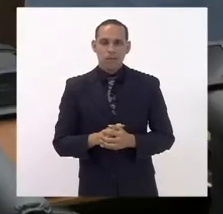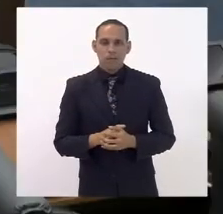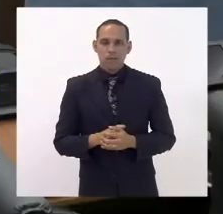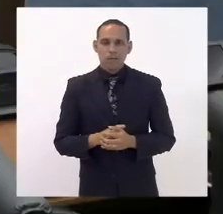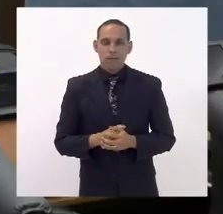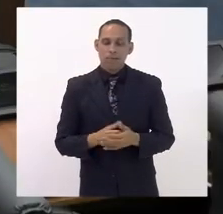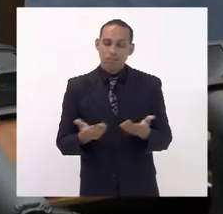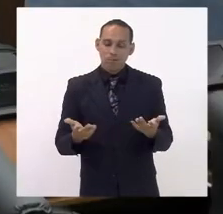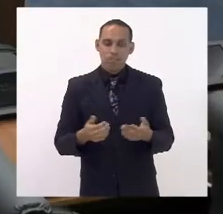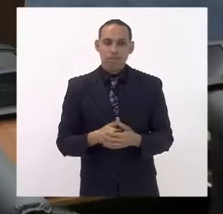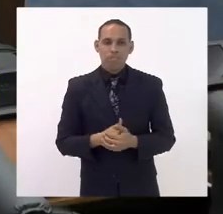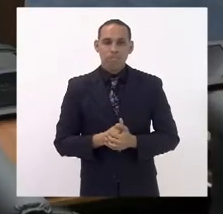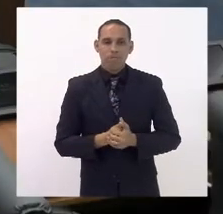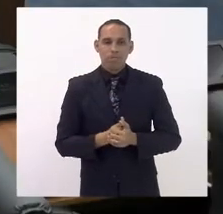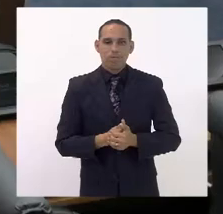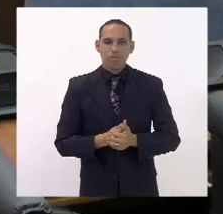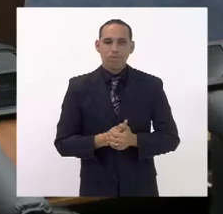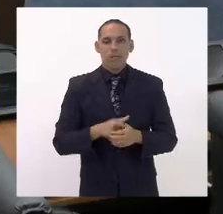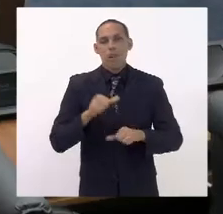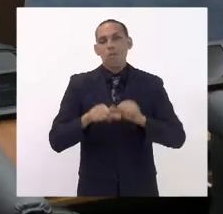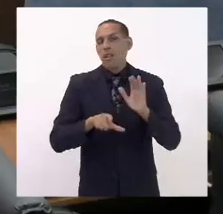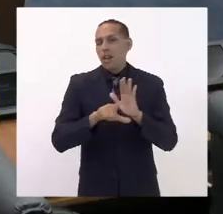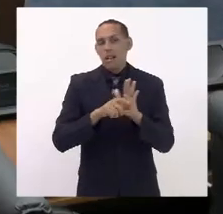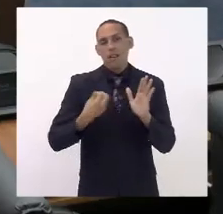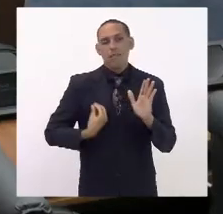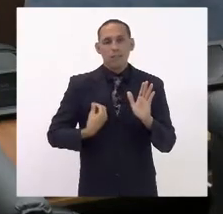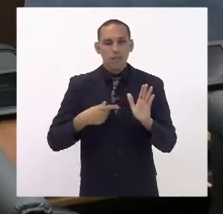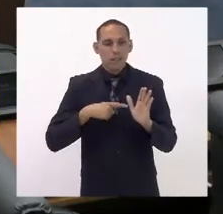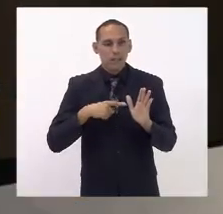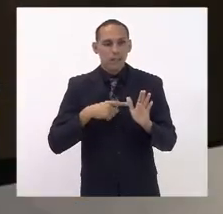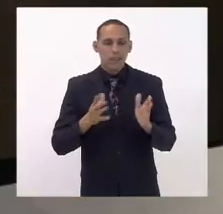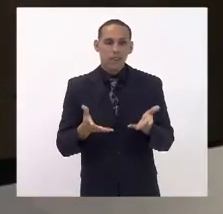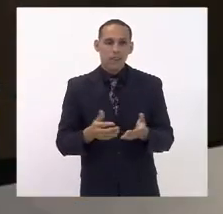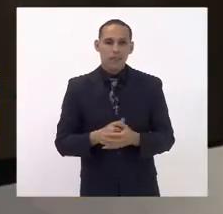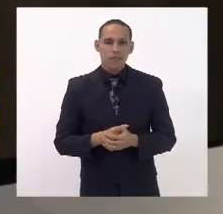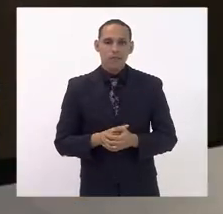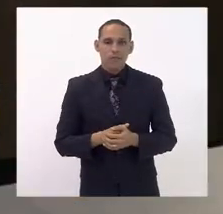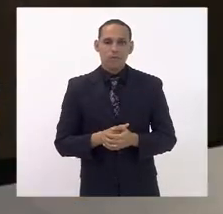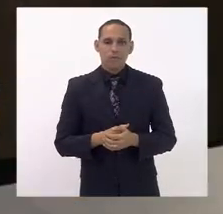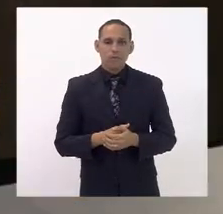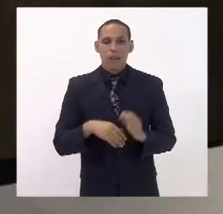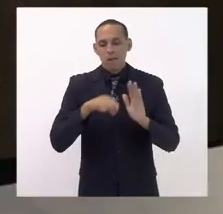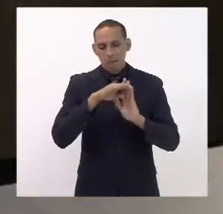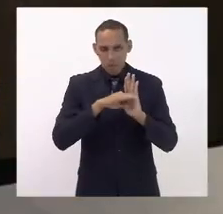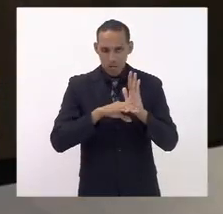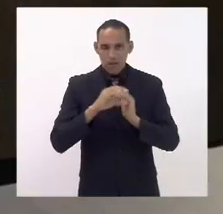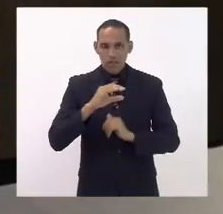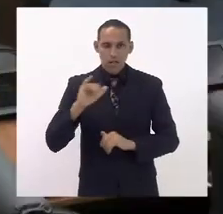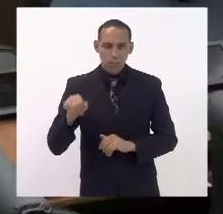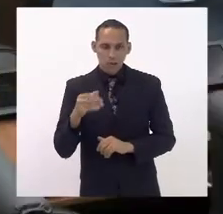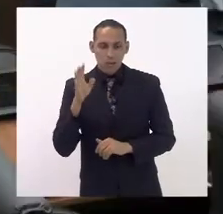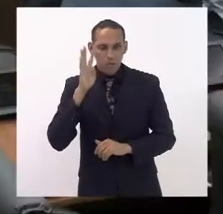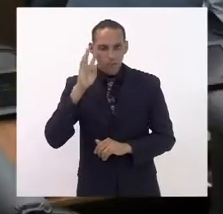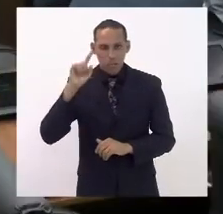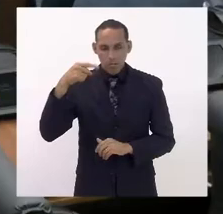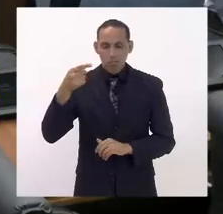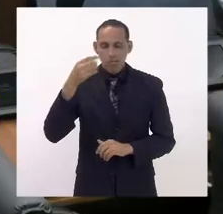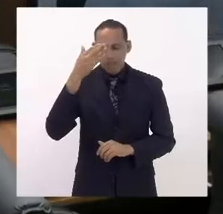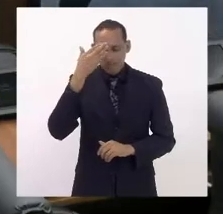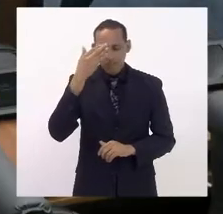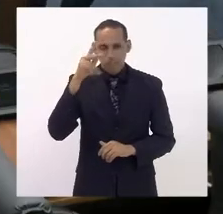exatamente. É isso. Aí tem que modificar uma lei existente. Senhor... Então, na pauta da CCJ de quarta-feira. Tá bom,